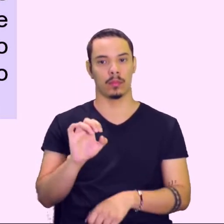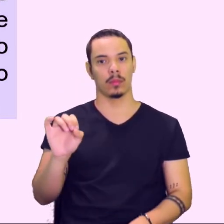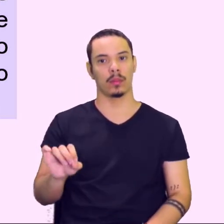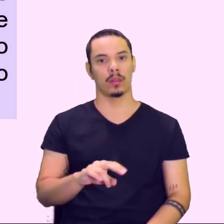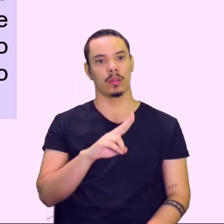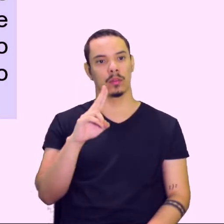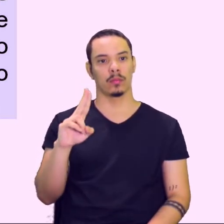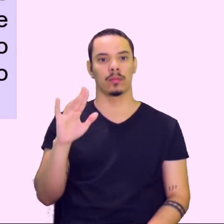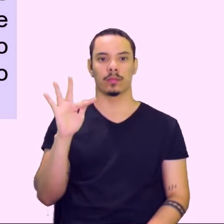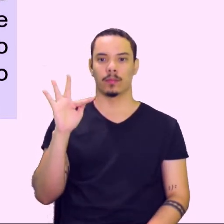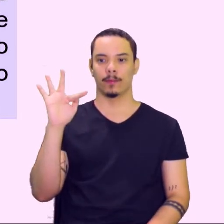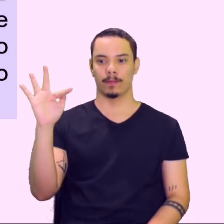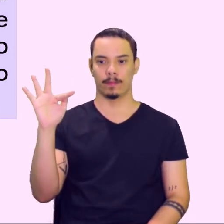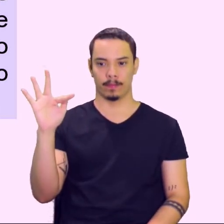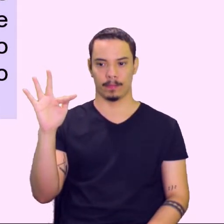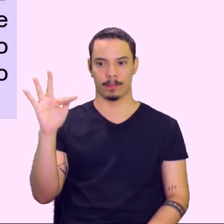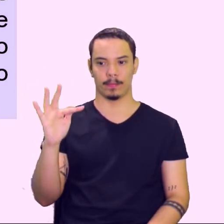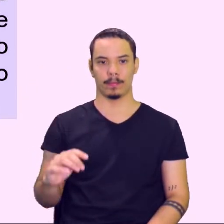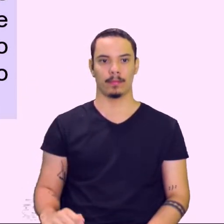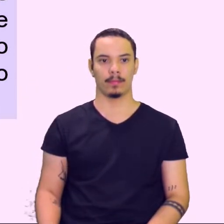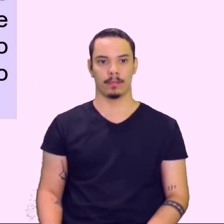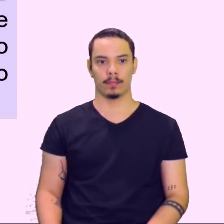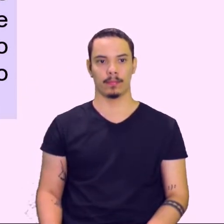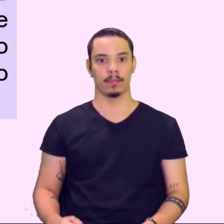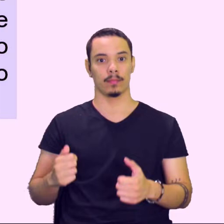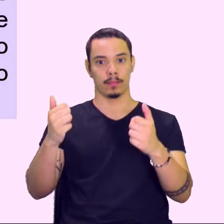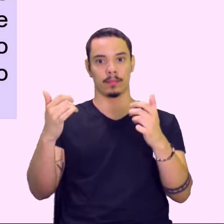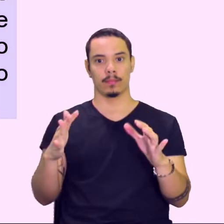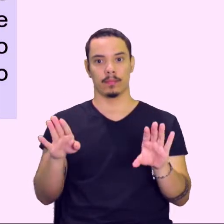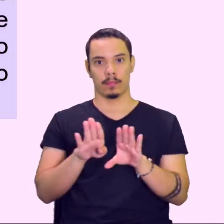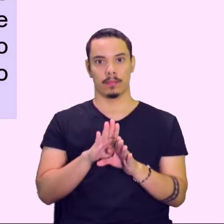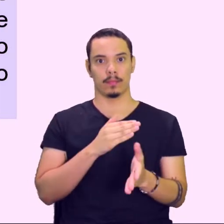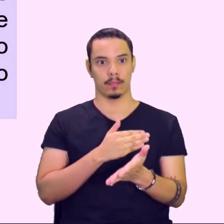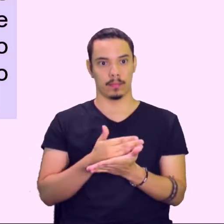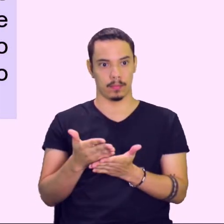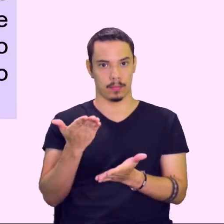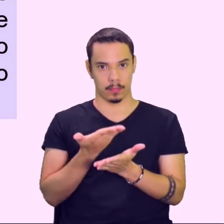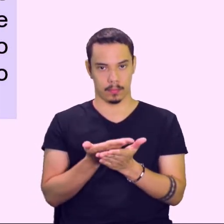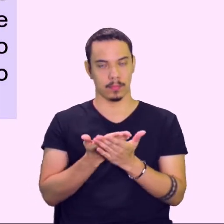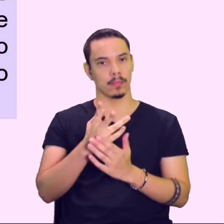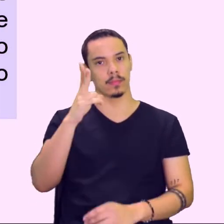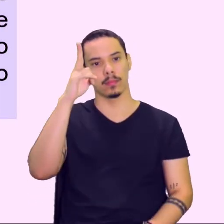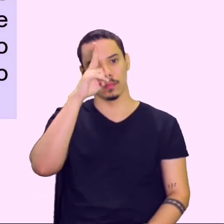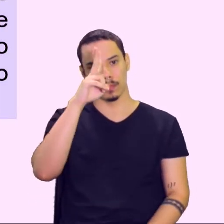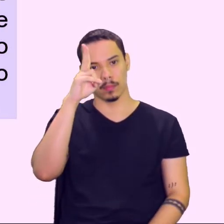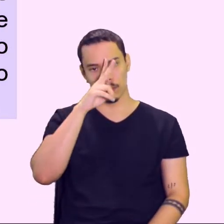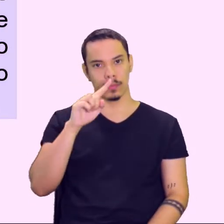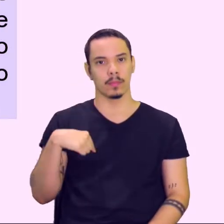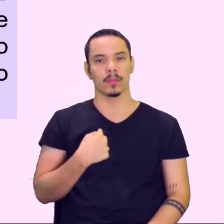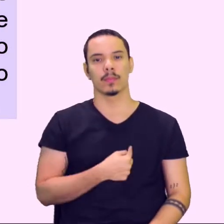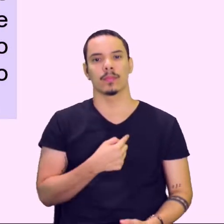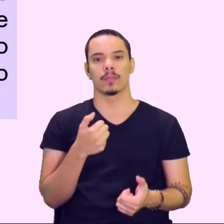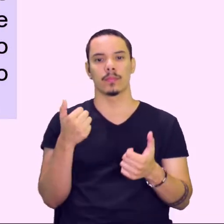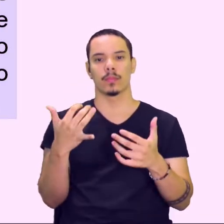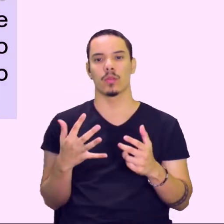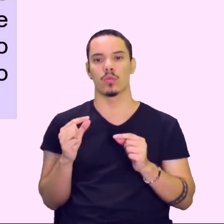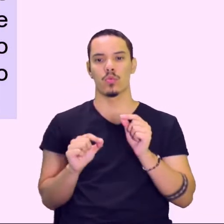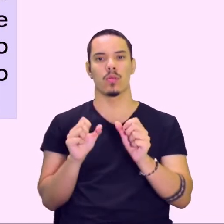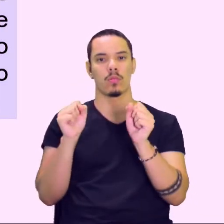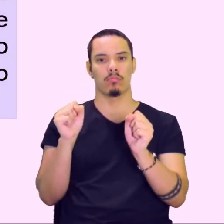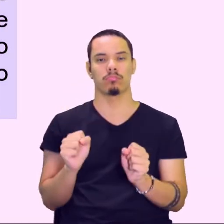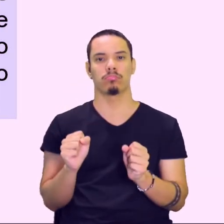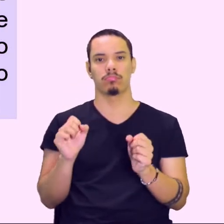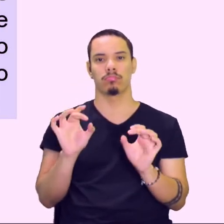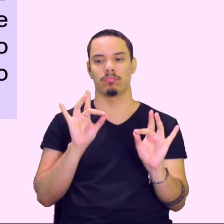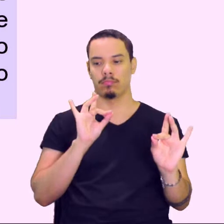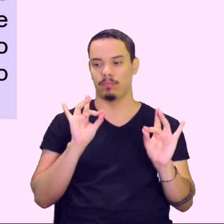Parque Federal. Falamos também isso no começo da aula. Falamos. Lembra? Sim, E nós claro. falamos que isso pode ser